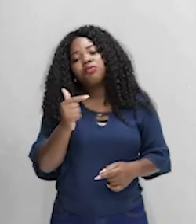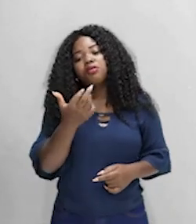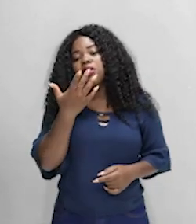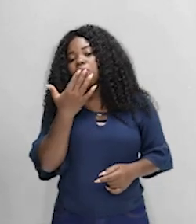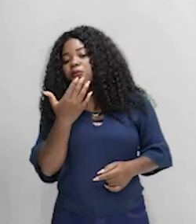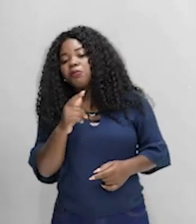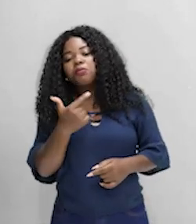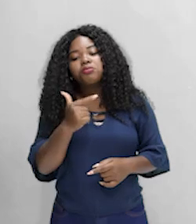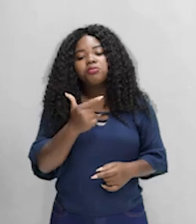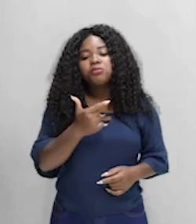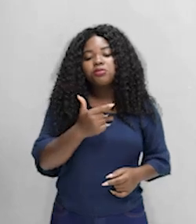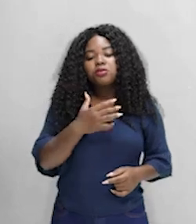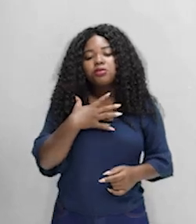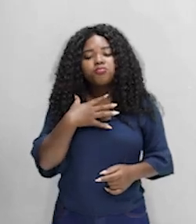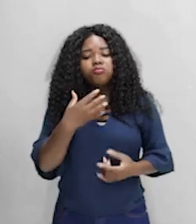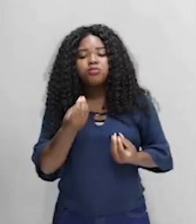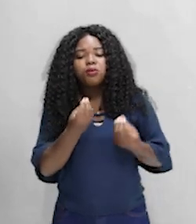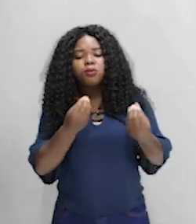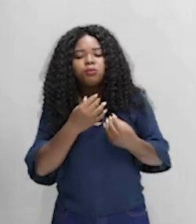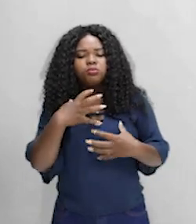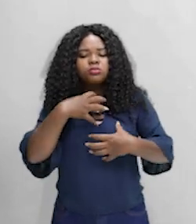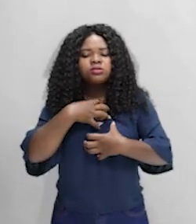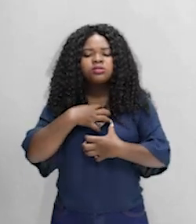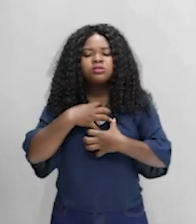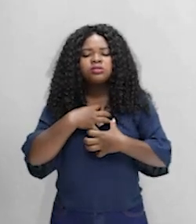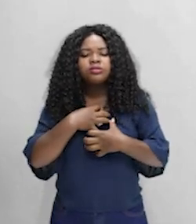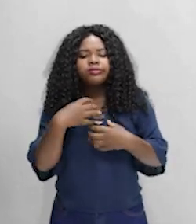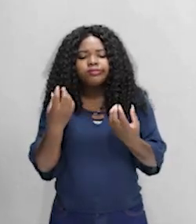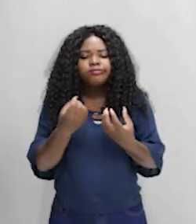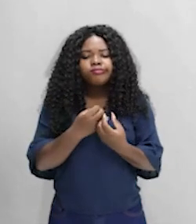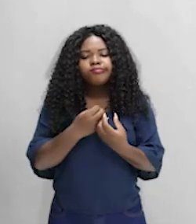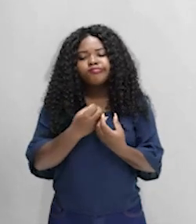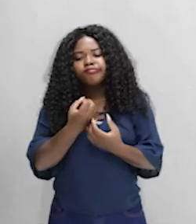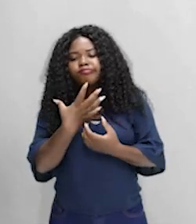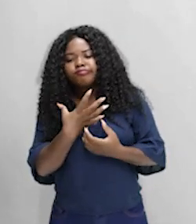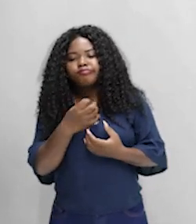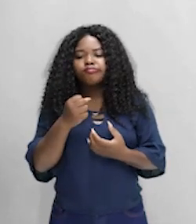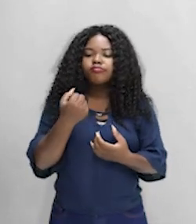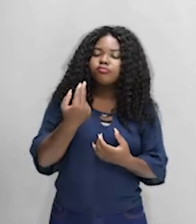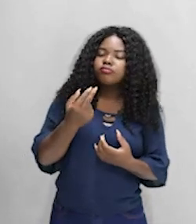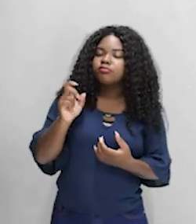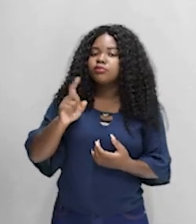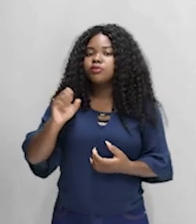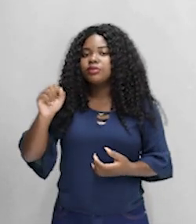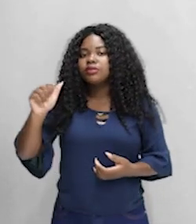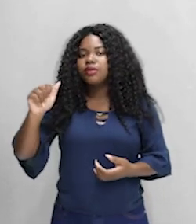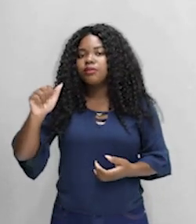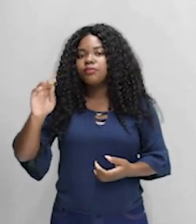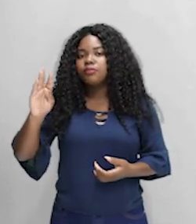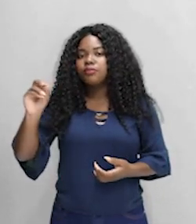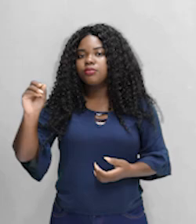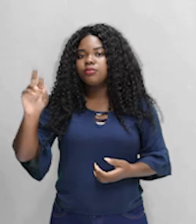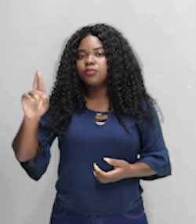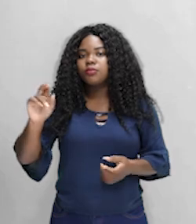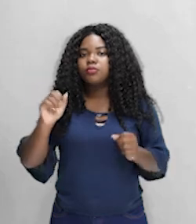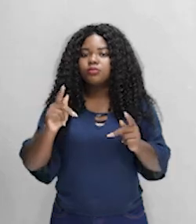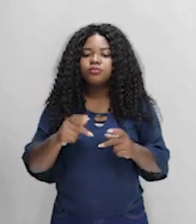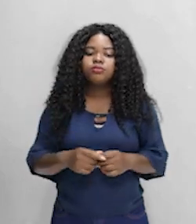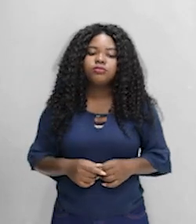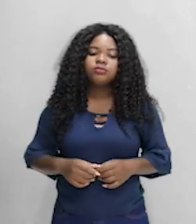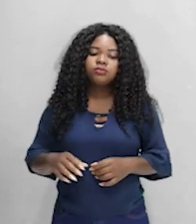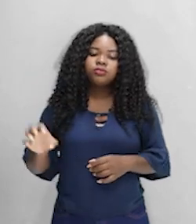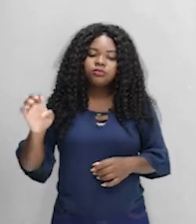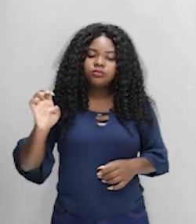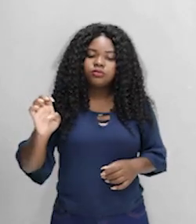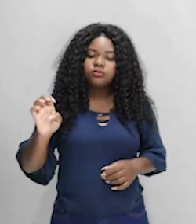gosto. Tudo bem? Então, eu não vou ter aqui esse sabor azedo, certo? Letra